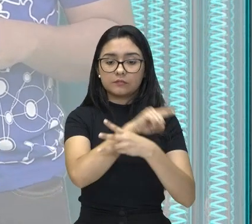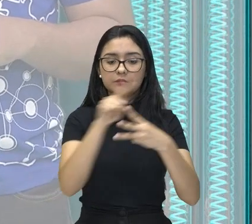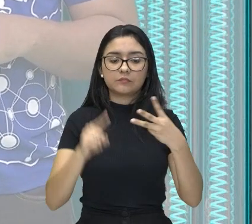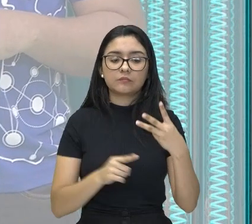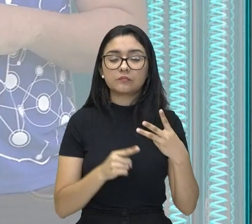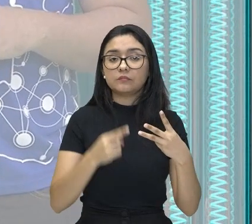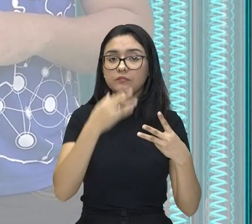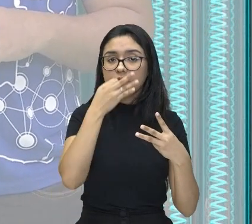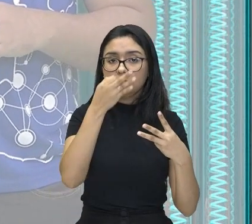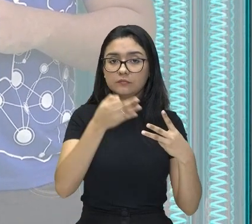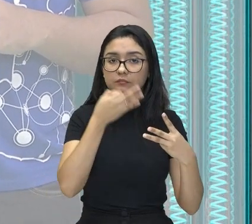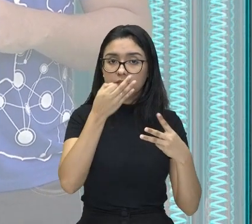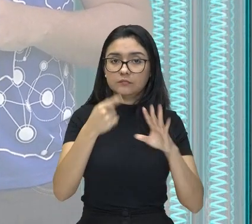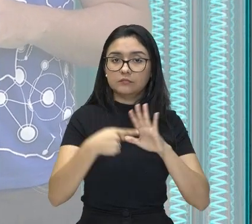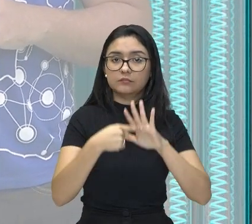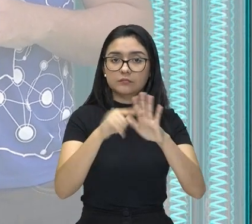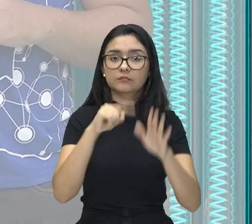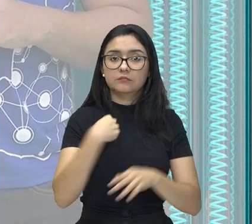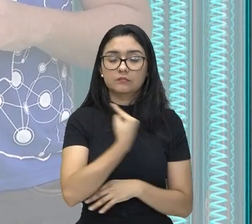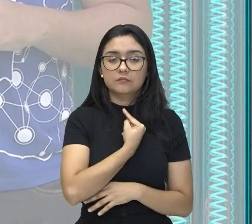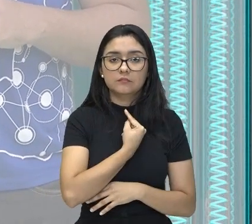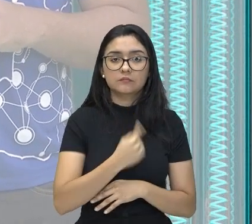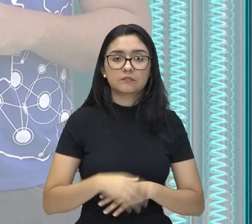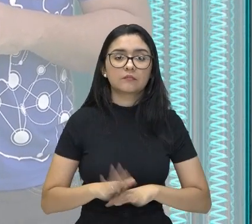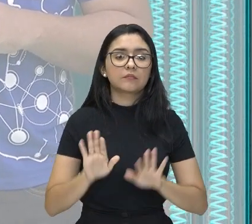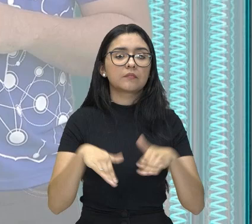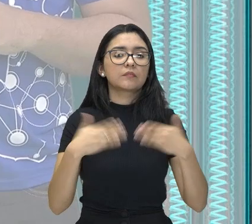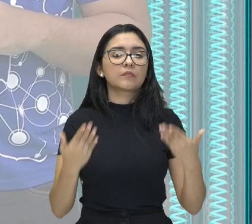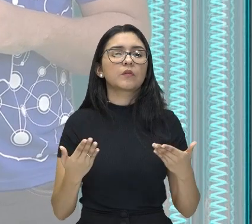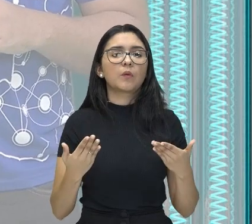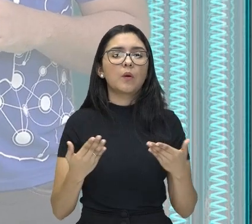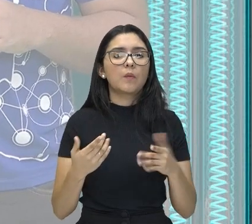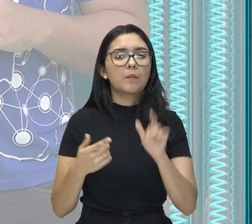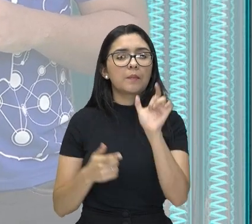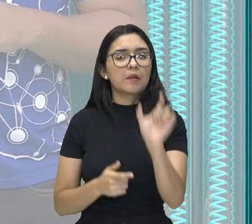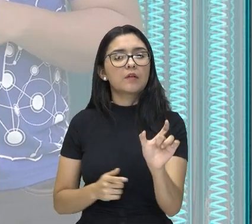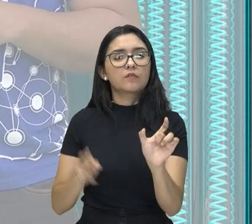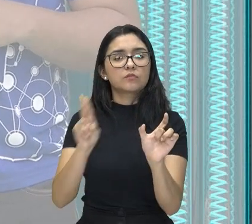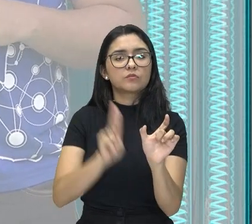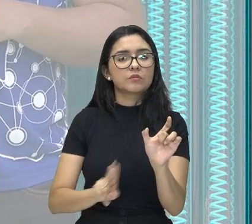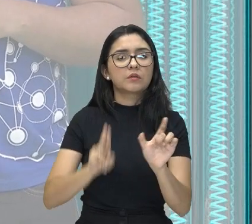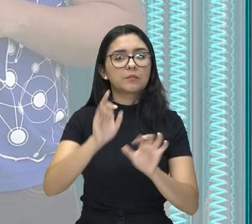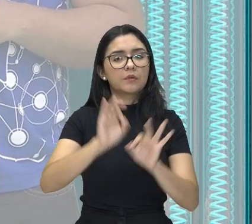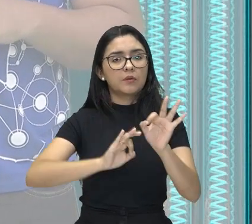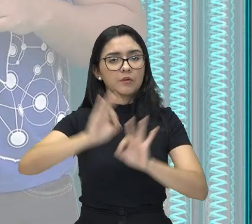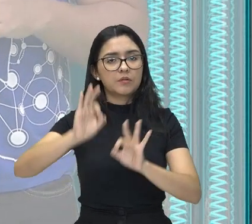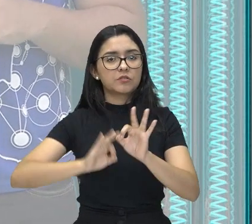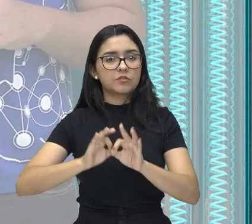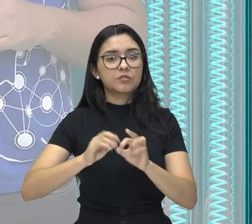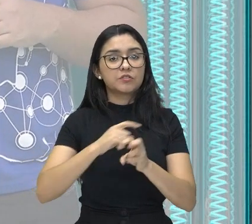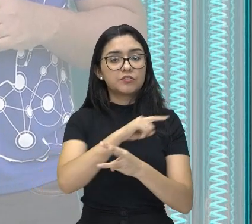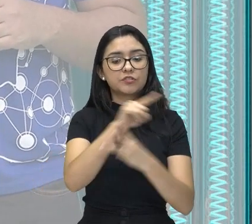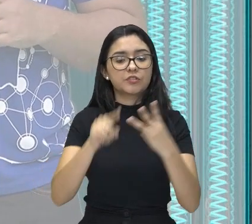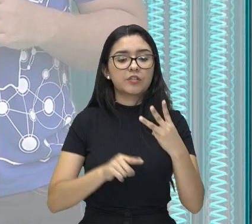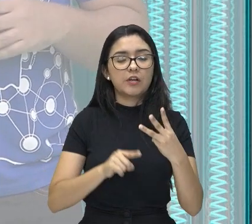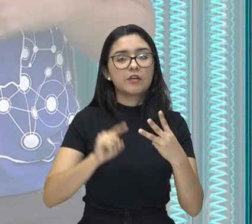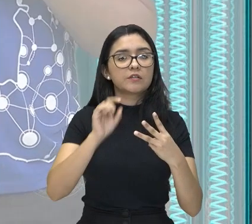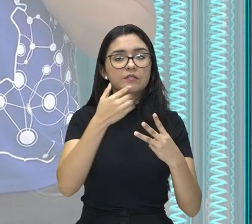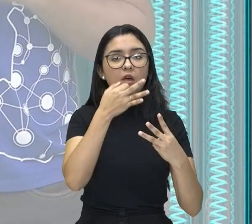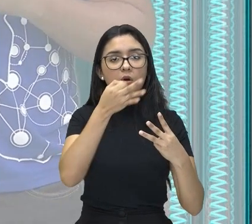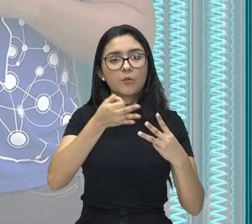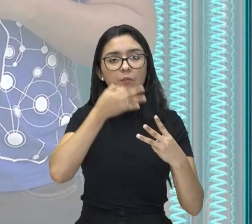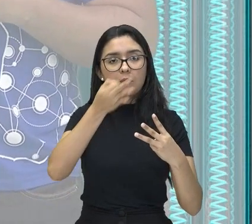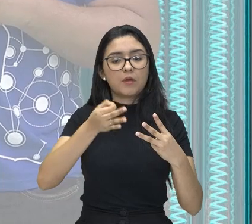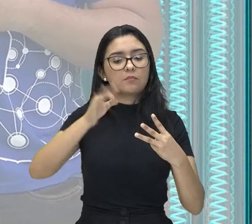ele evidenciou para a gente. Agora, quais palavras foram utilizadas aqui para organizar esses argumentos, esses 3 argumentos que